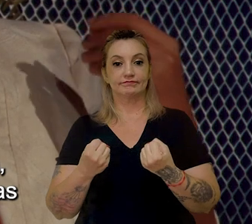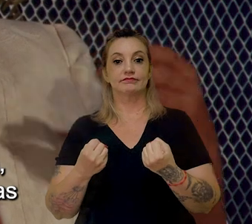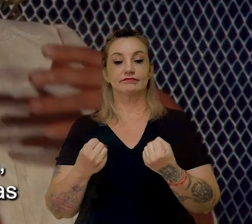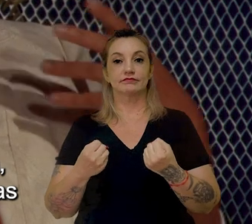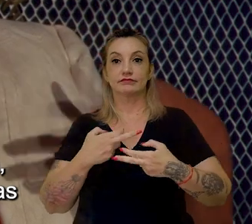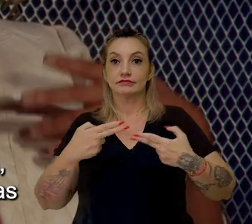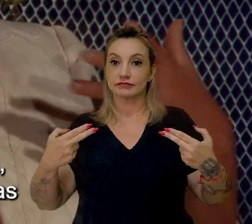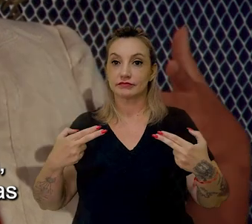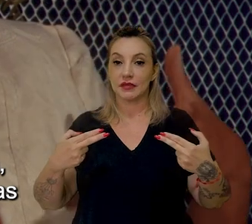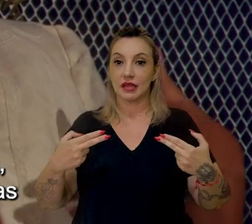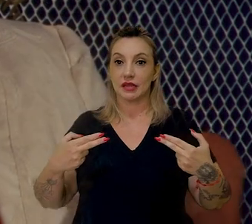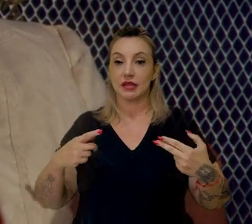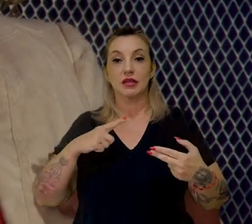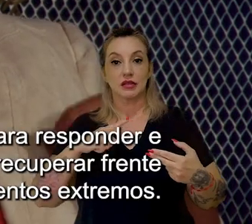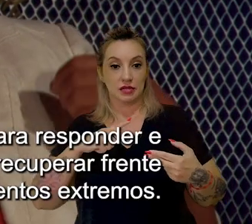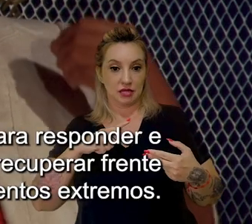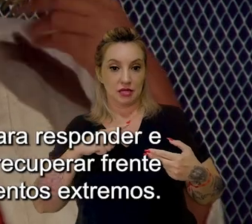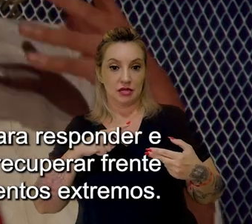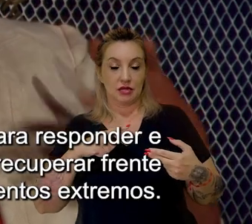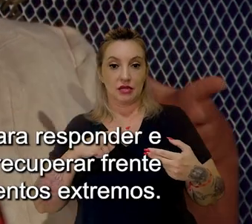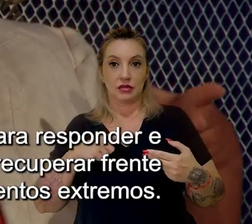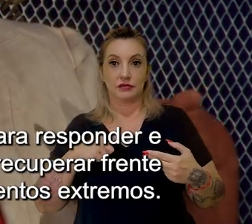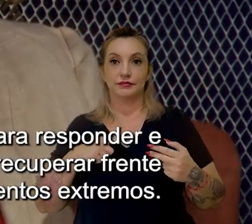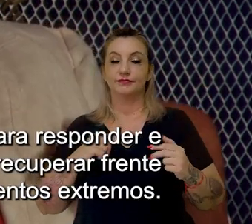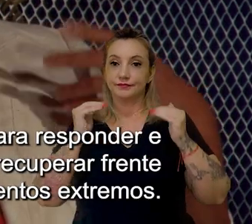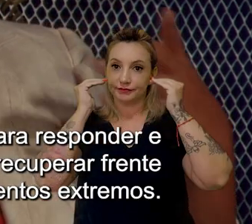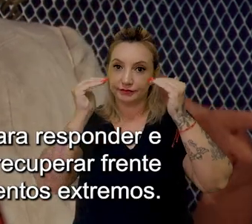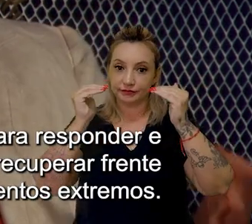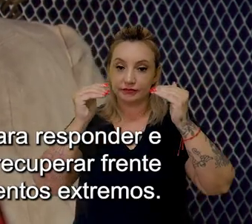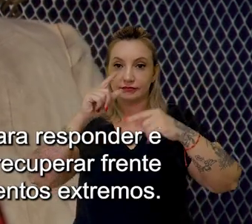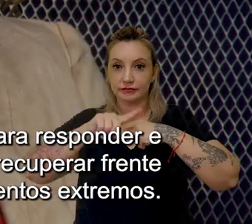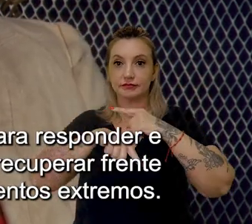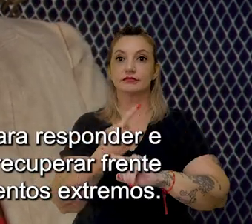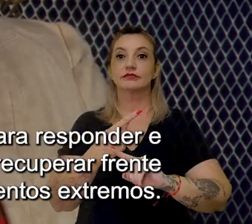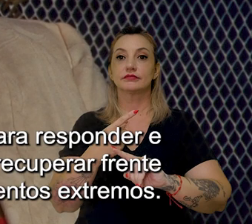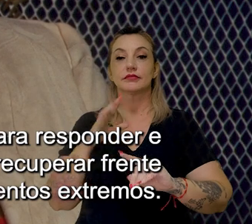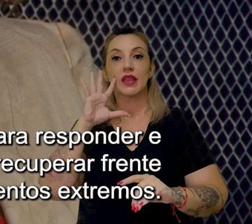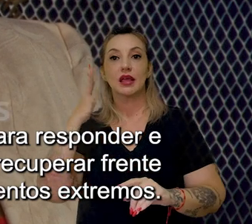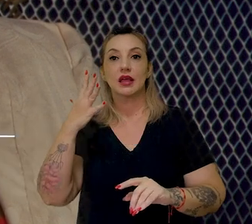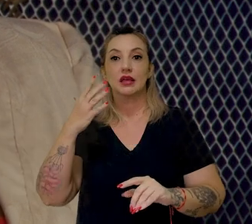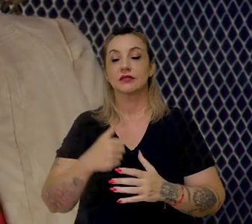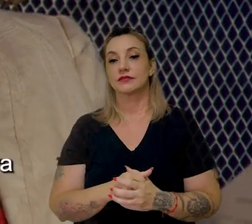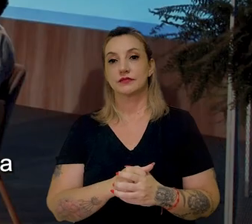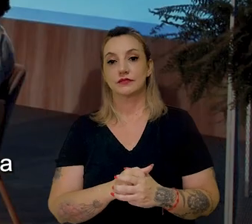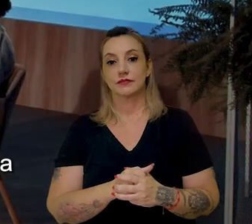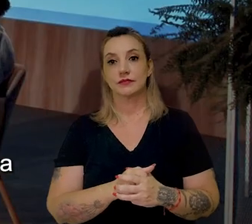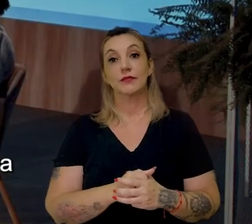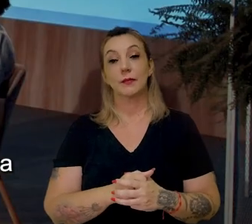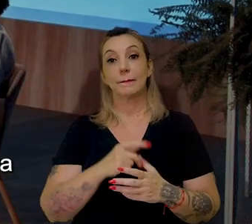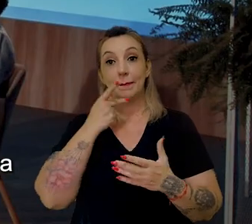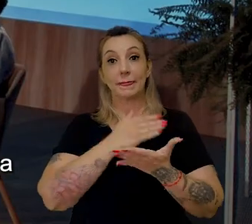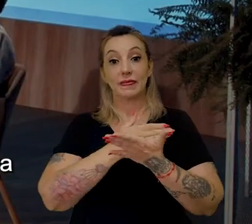é essas pessoas terem ferramentas para responder e se recuperar frente aos eventos extremos e eu